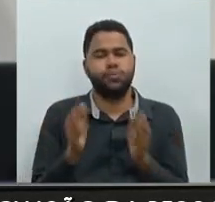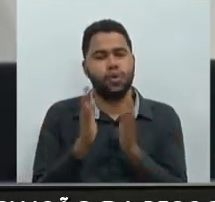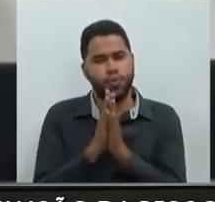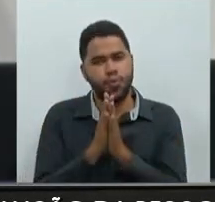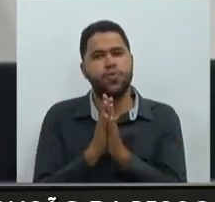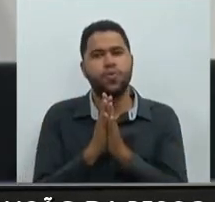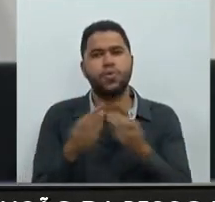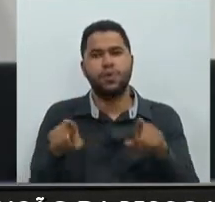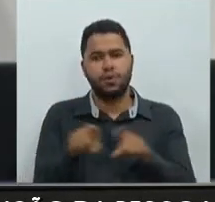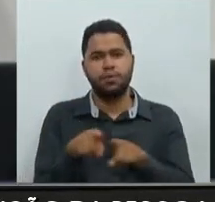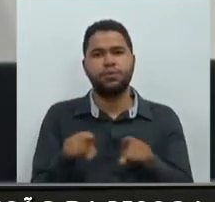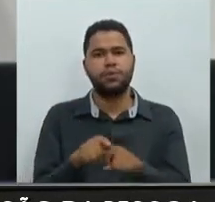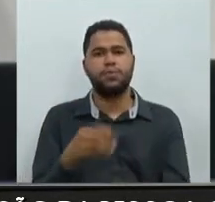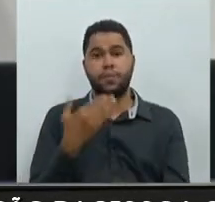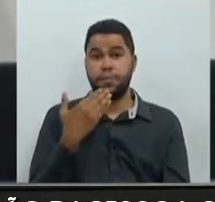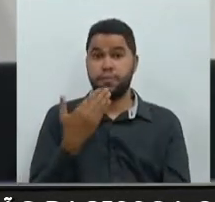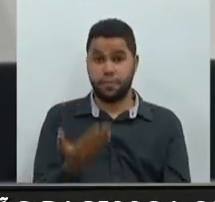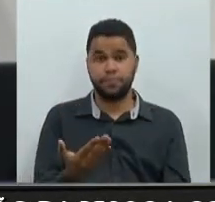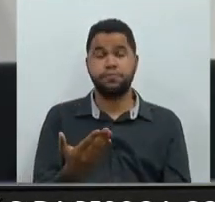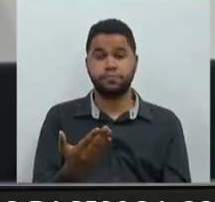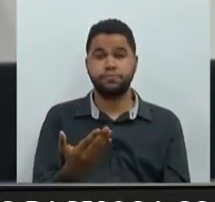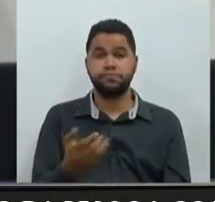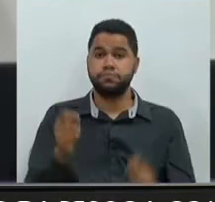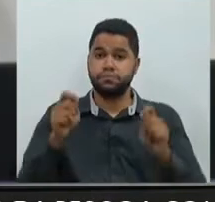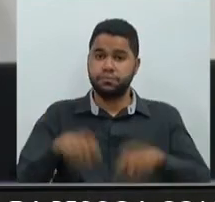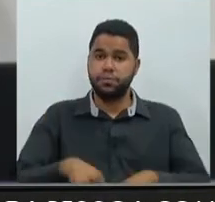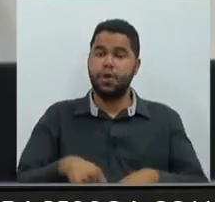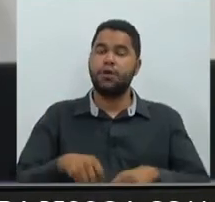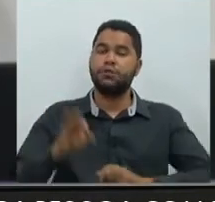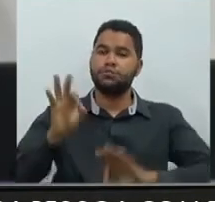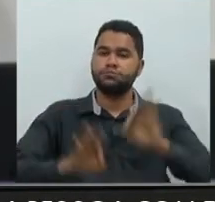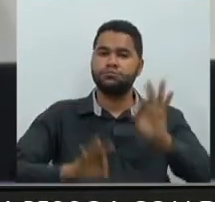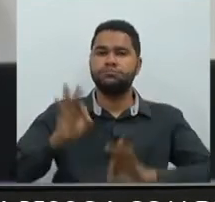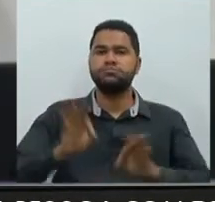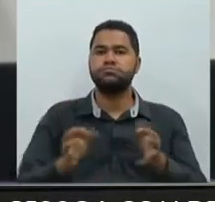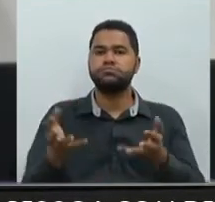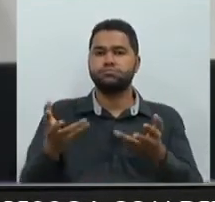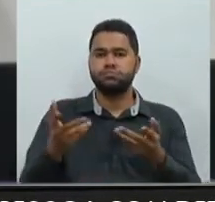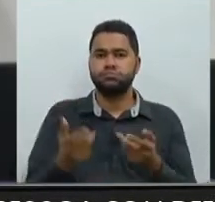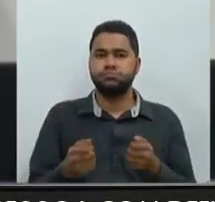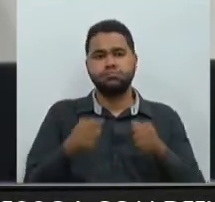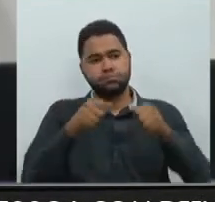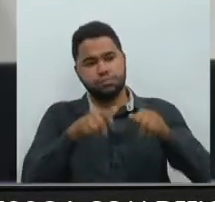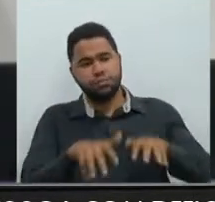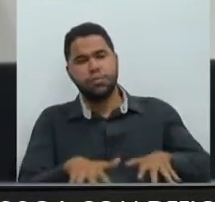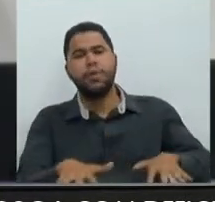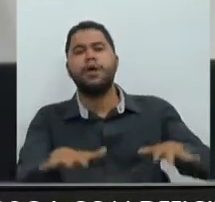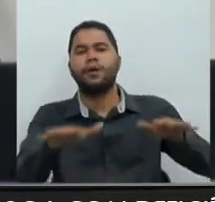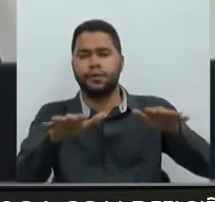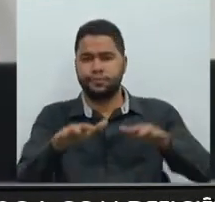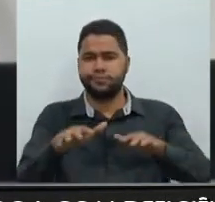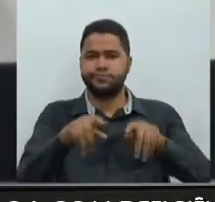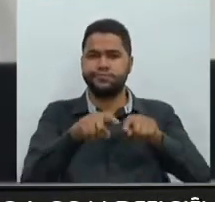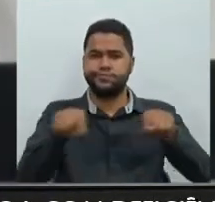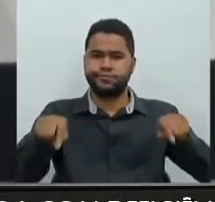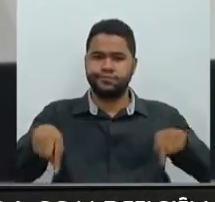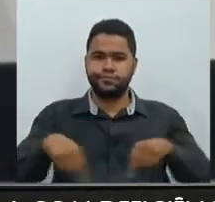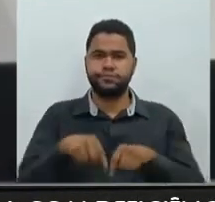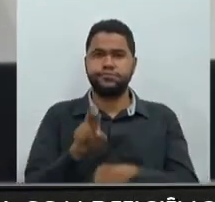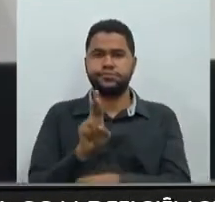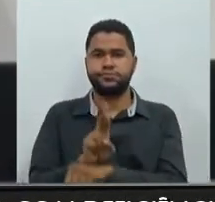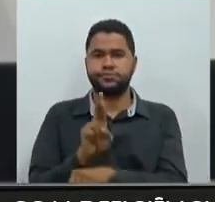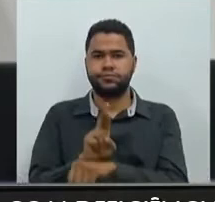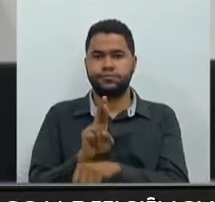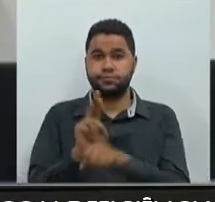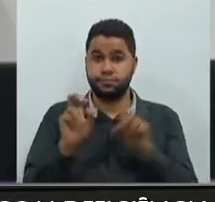também solicita que possa ser feita esse atendimento, essa expansão do atendimento pelas salas de